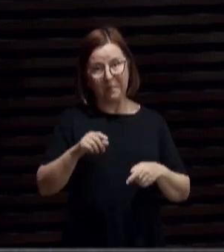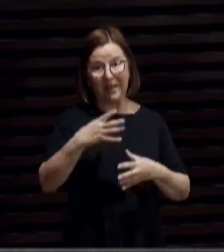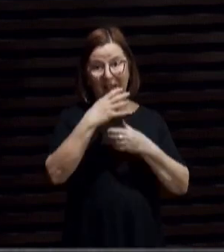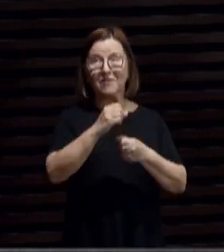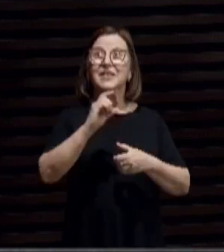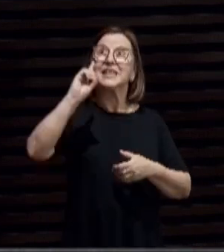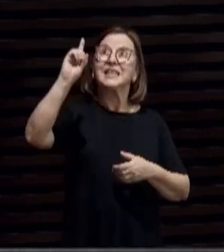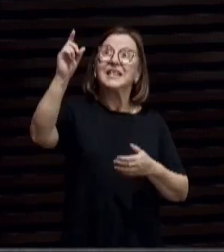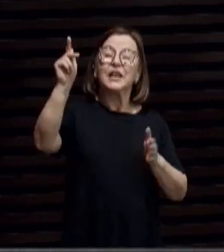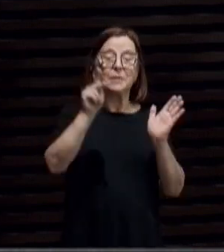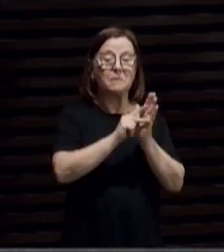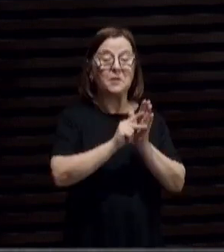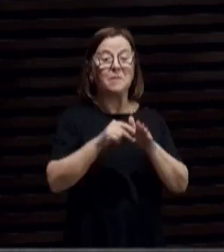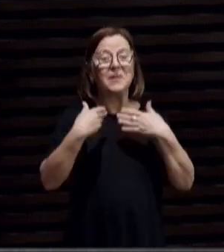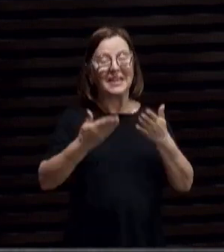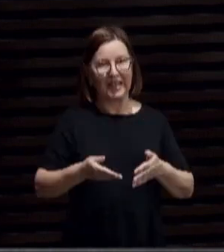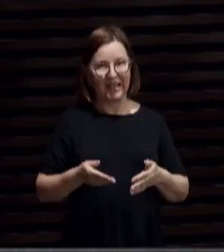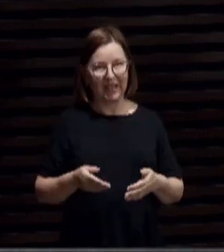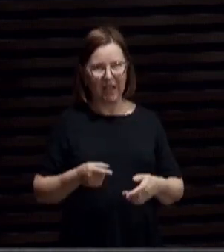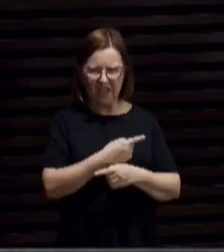a sua própria fraqueza?